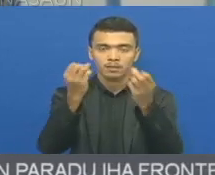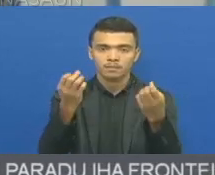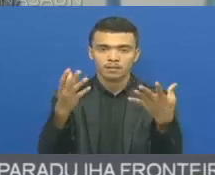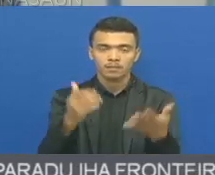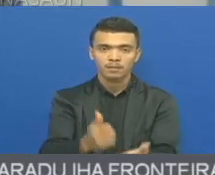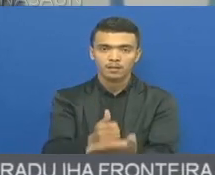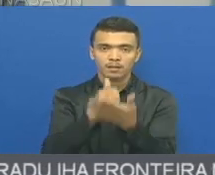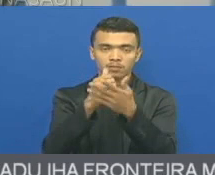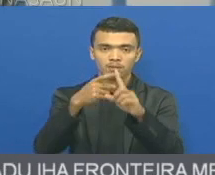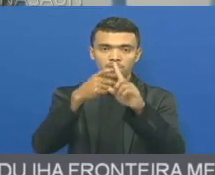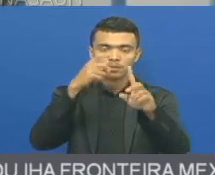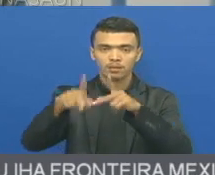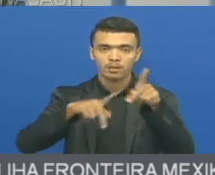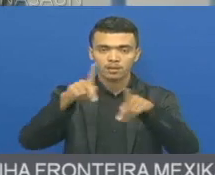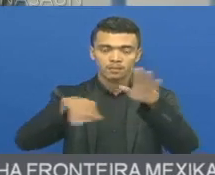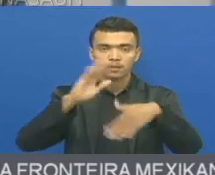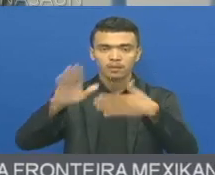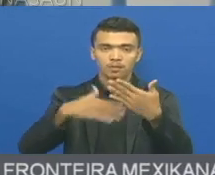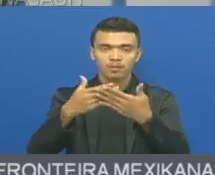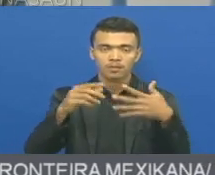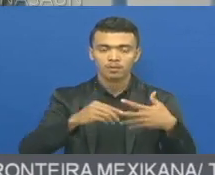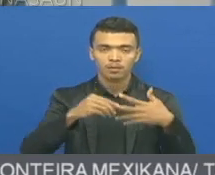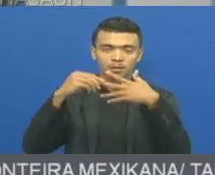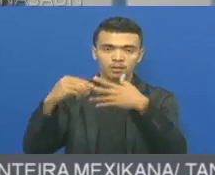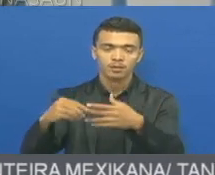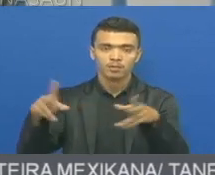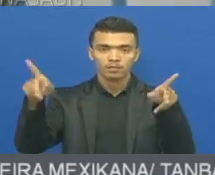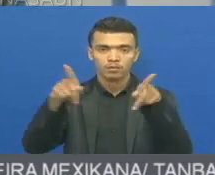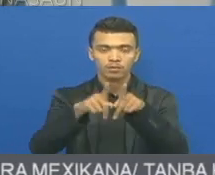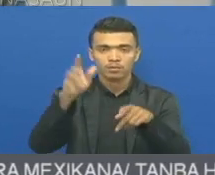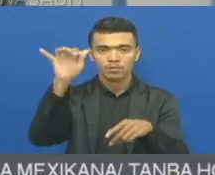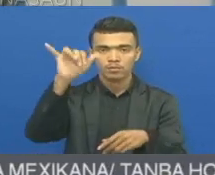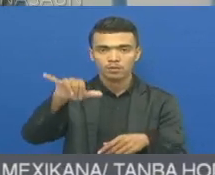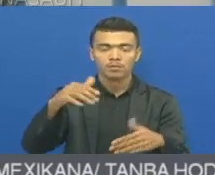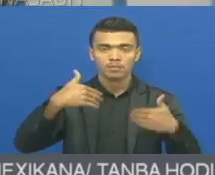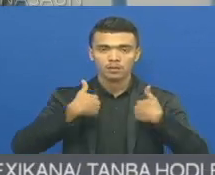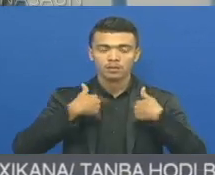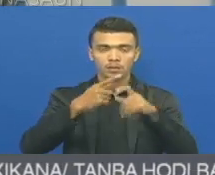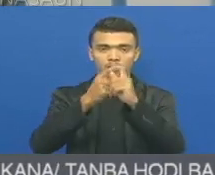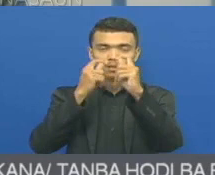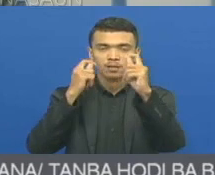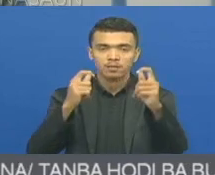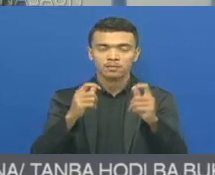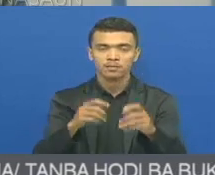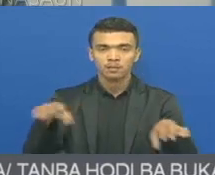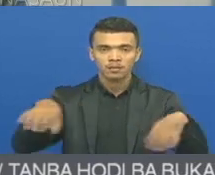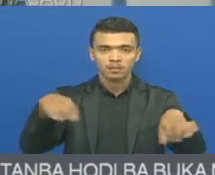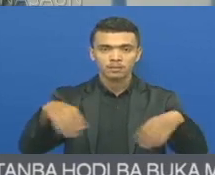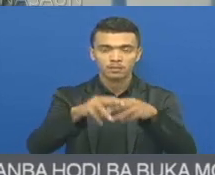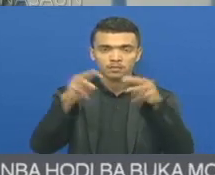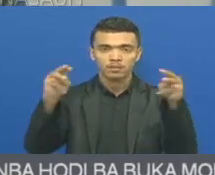com as entidades de Soto Leo administrador posto Sira, e tem a Sira e a transporte Rashi, serviço